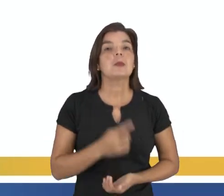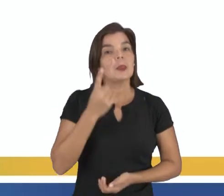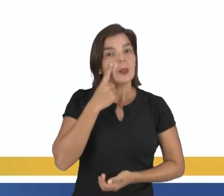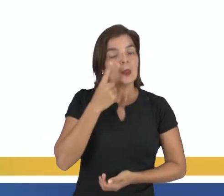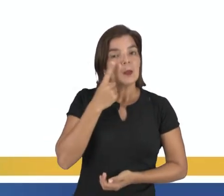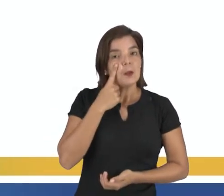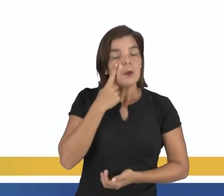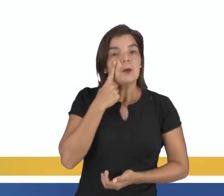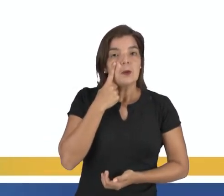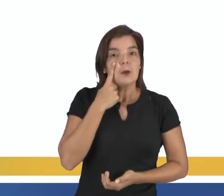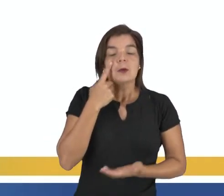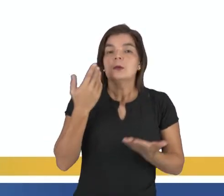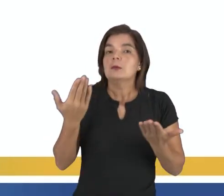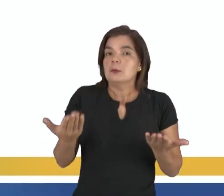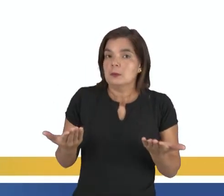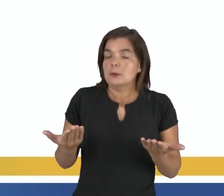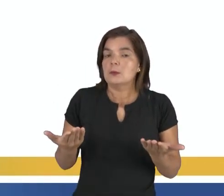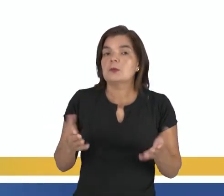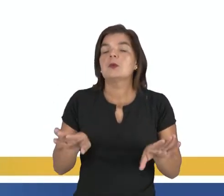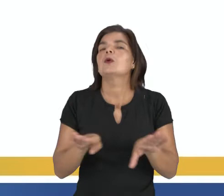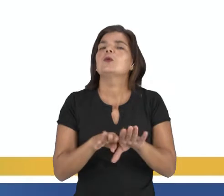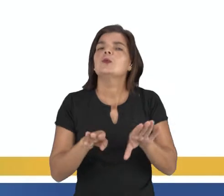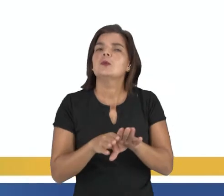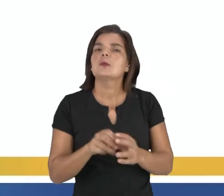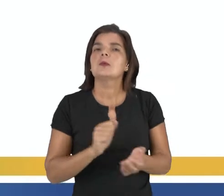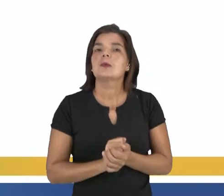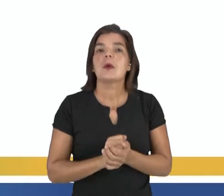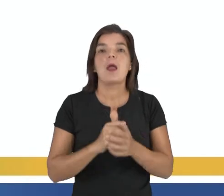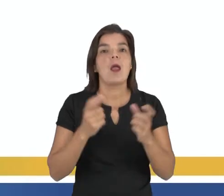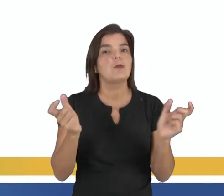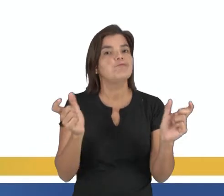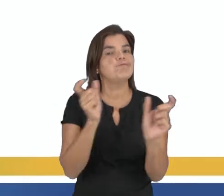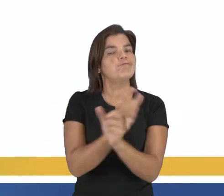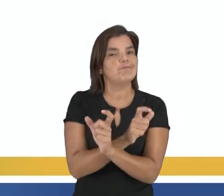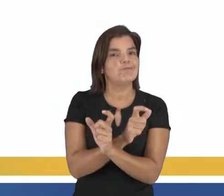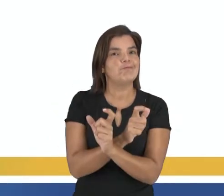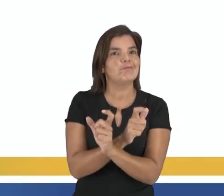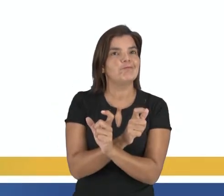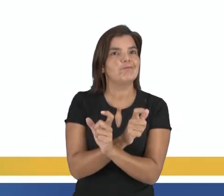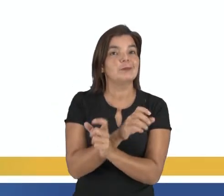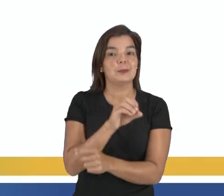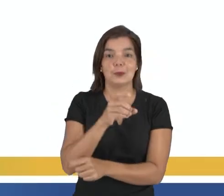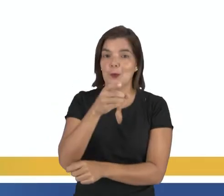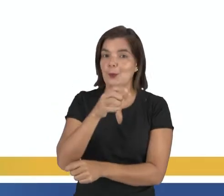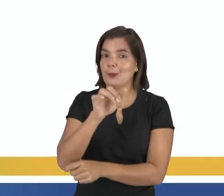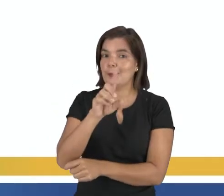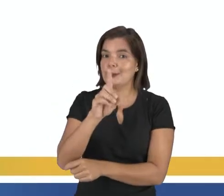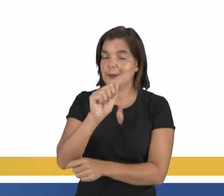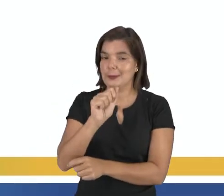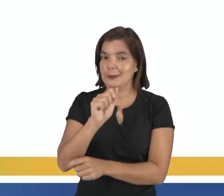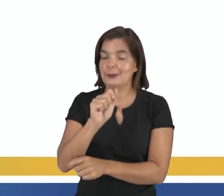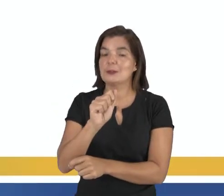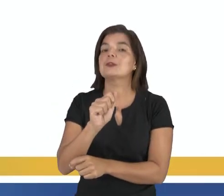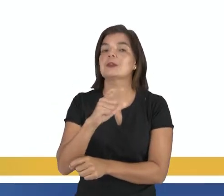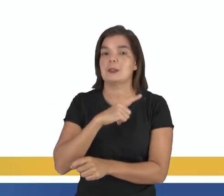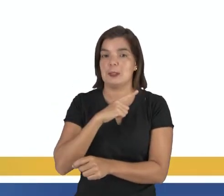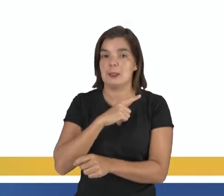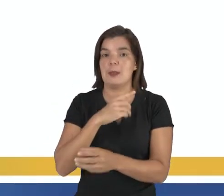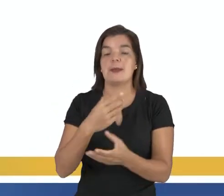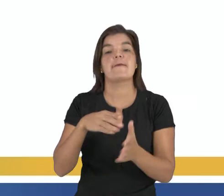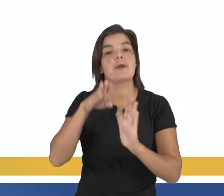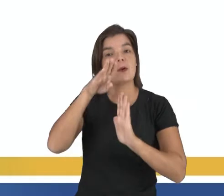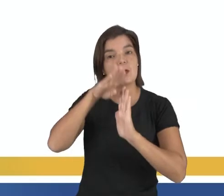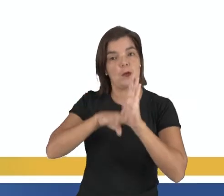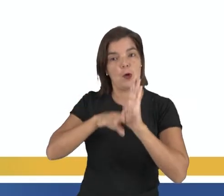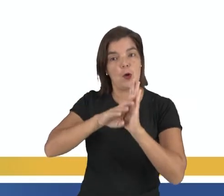pode observar aqui, é que é o inverso. Quem oxida vai ser o agente que vai